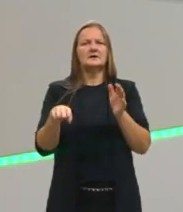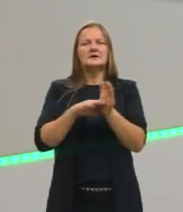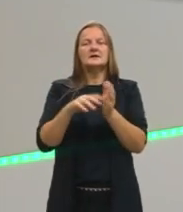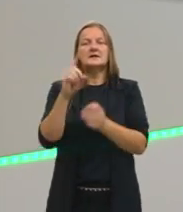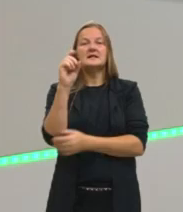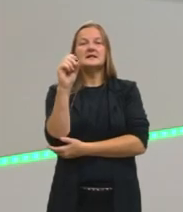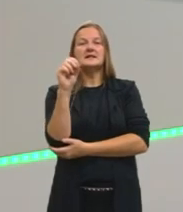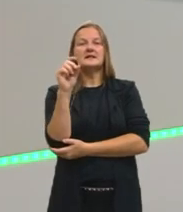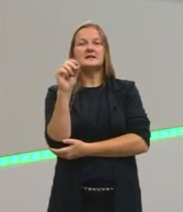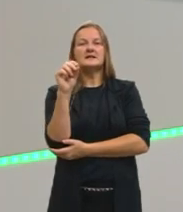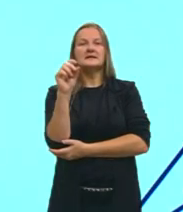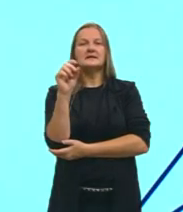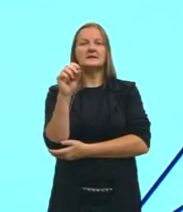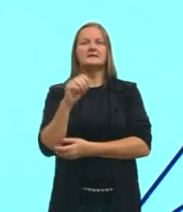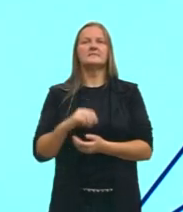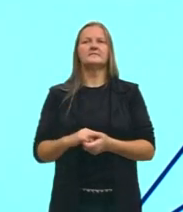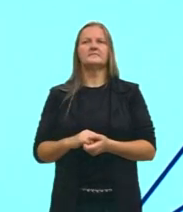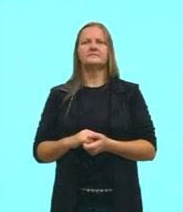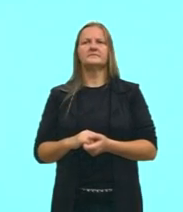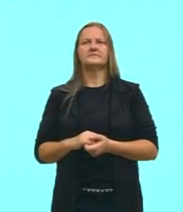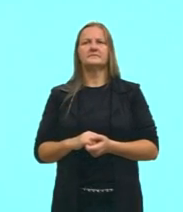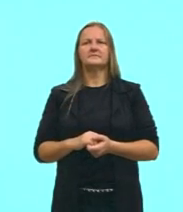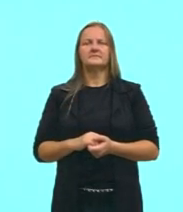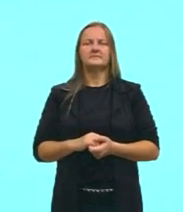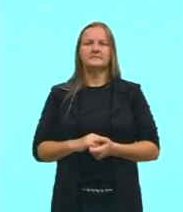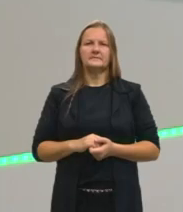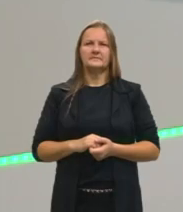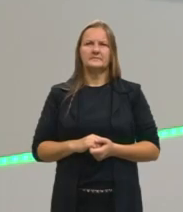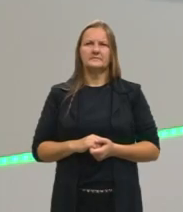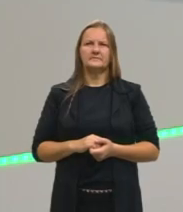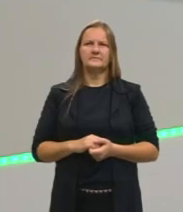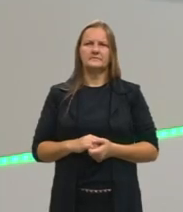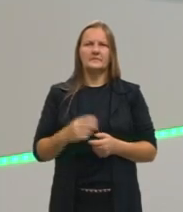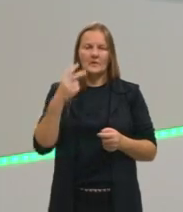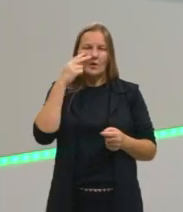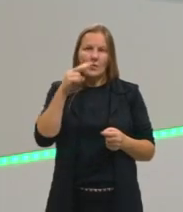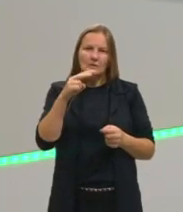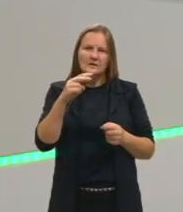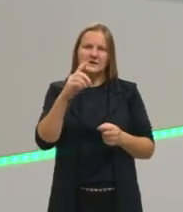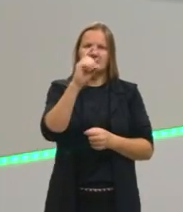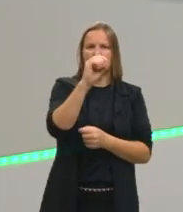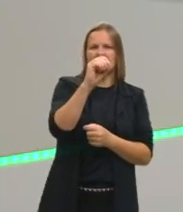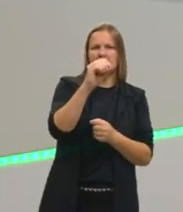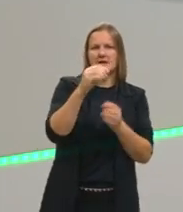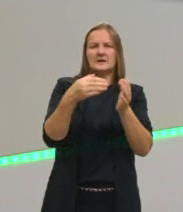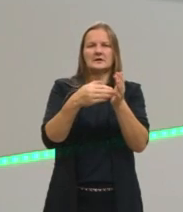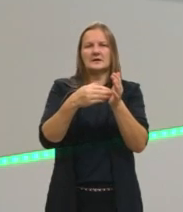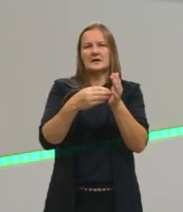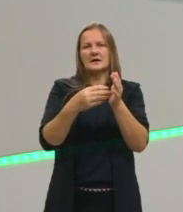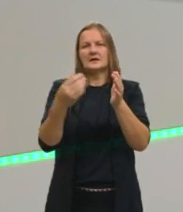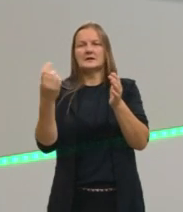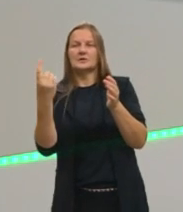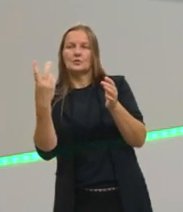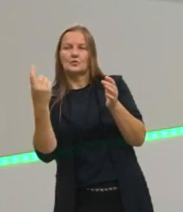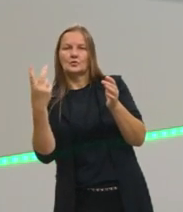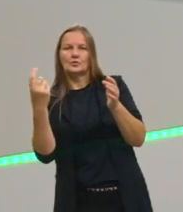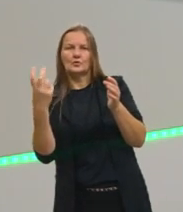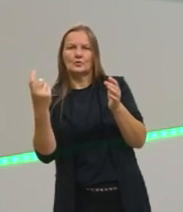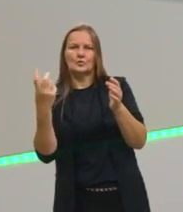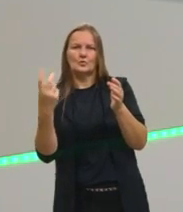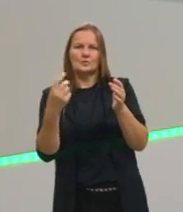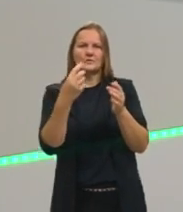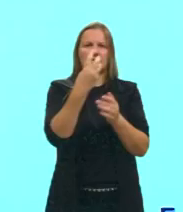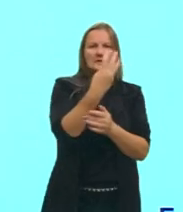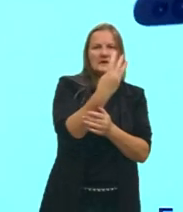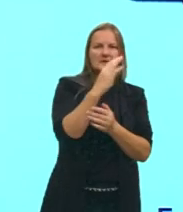Mas eles são 10 né e dessas ó e do 3 ao 12 eu vou ter o 2